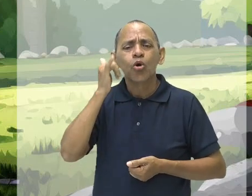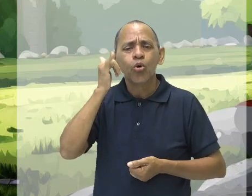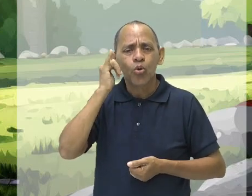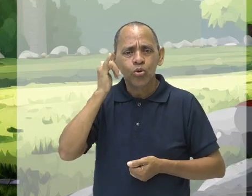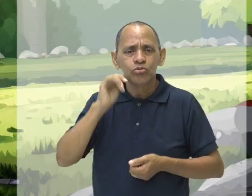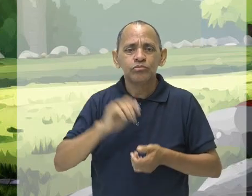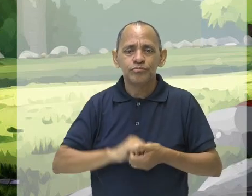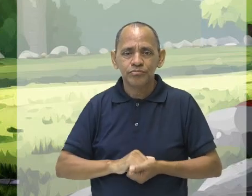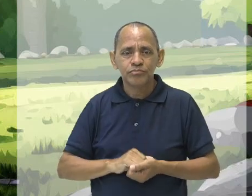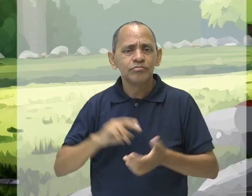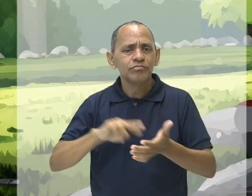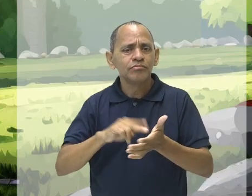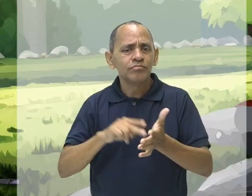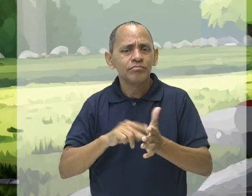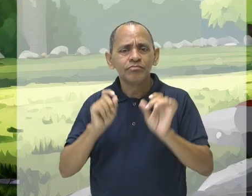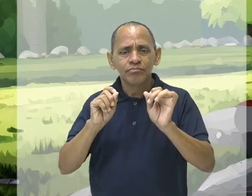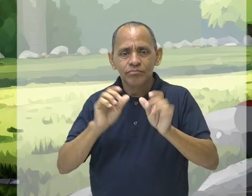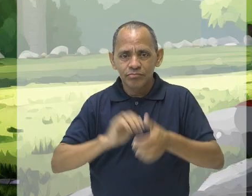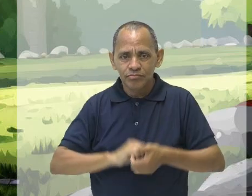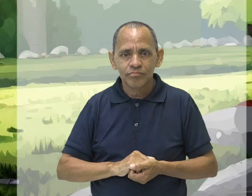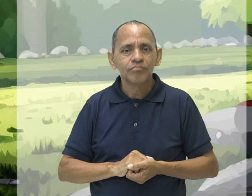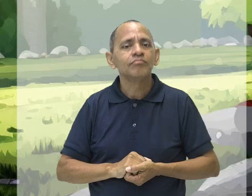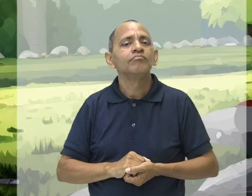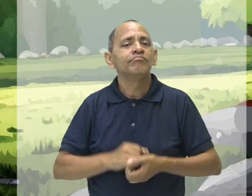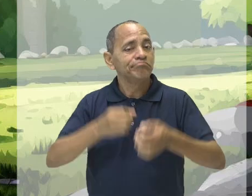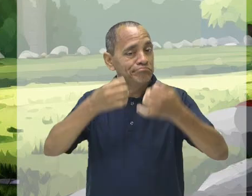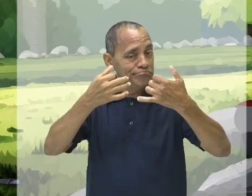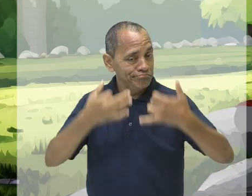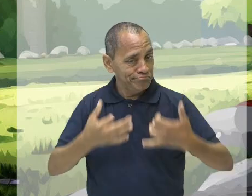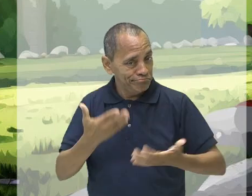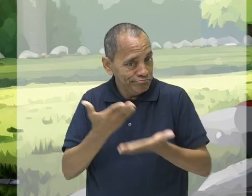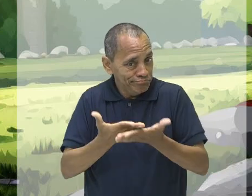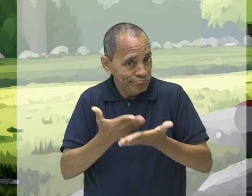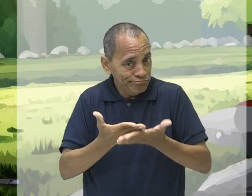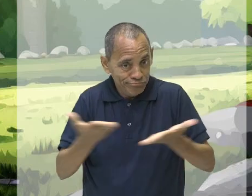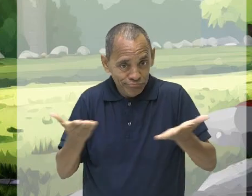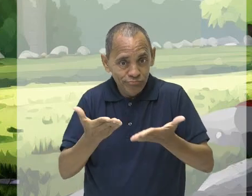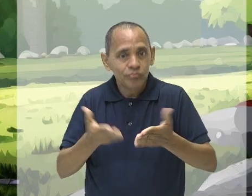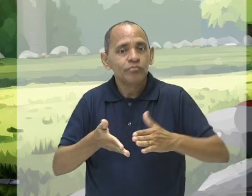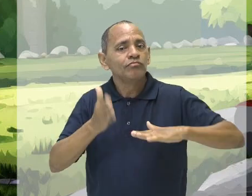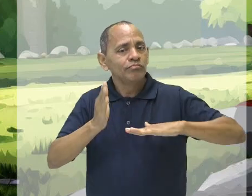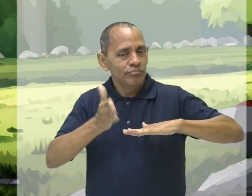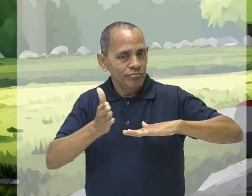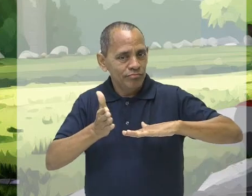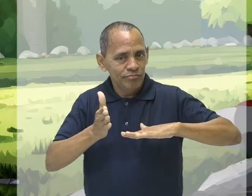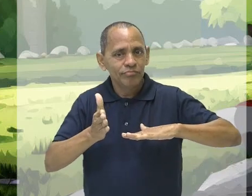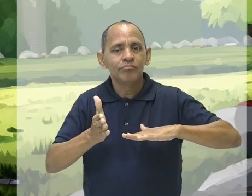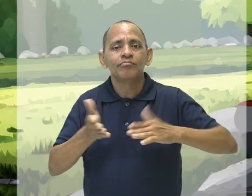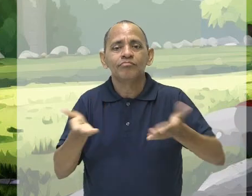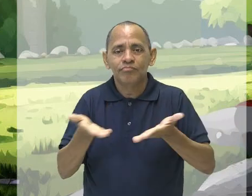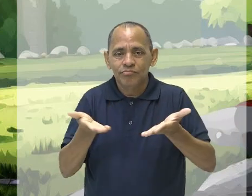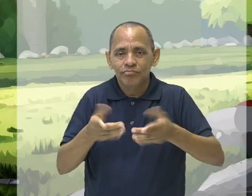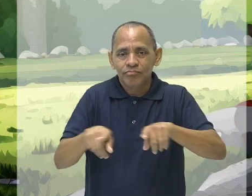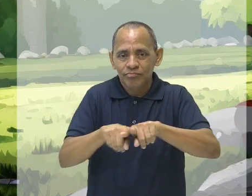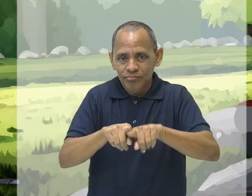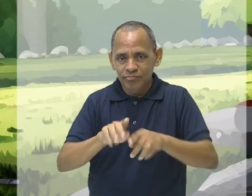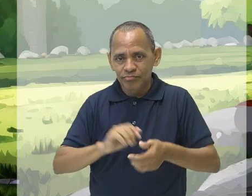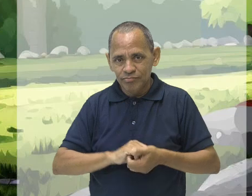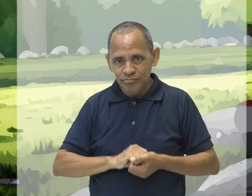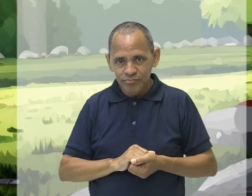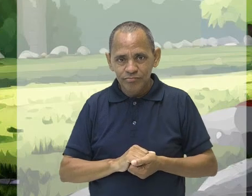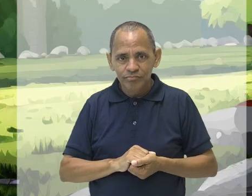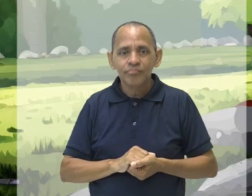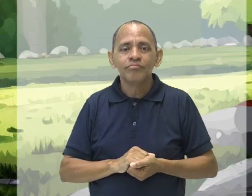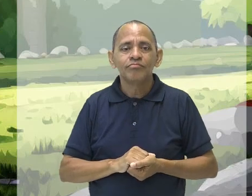que seria um conto? Porque nós vamos falar na nossa aula de hoje de contos contemporâneos, de contos atuais, certo? Então, o conto é um